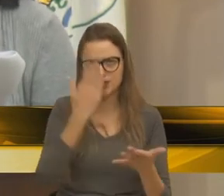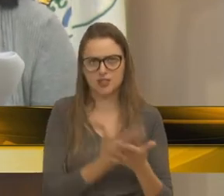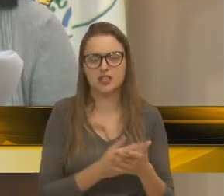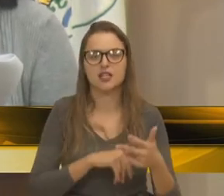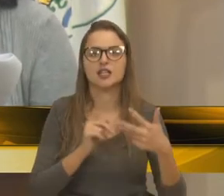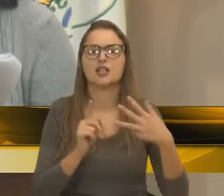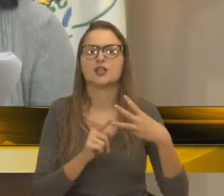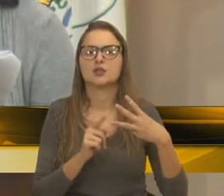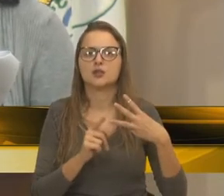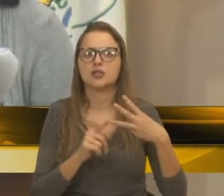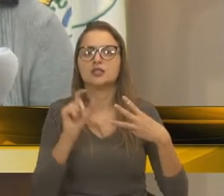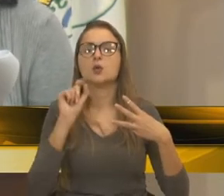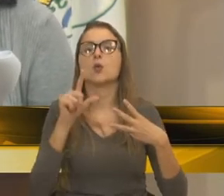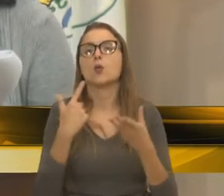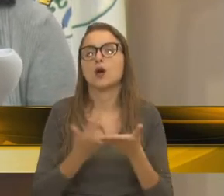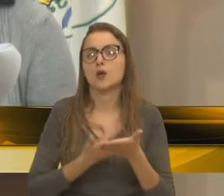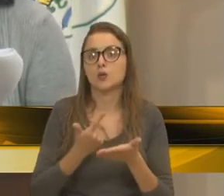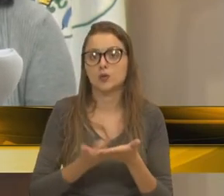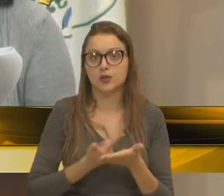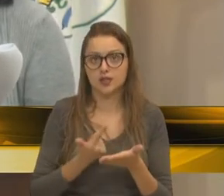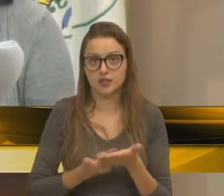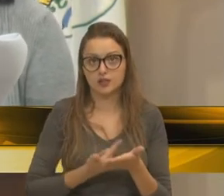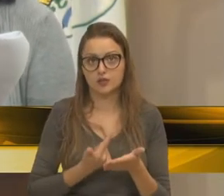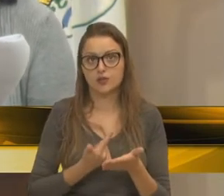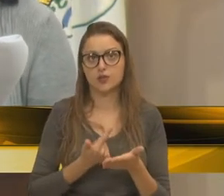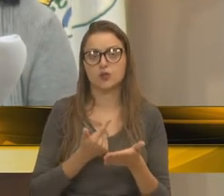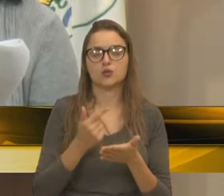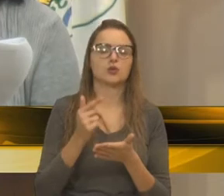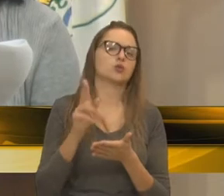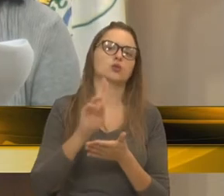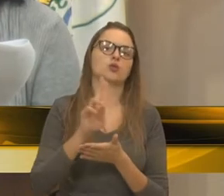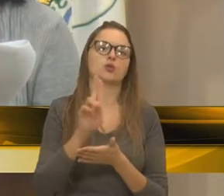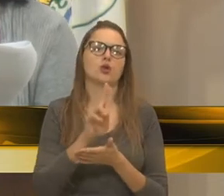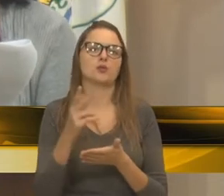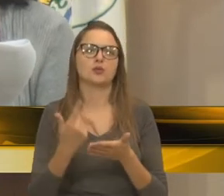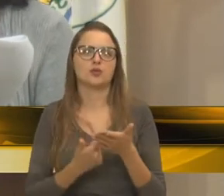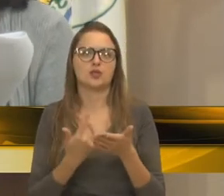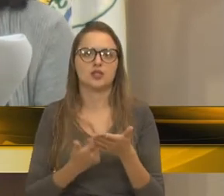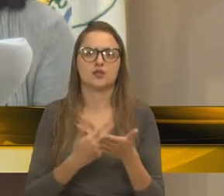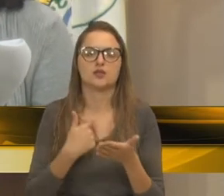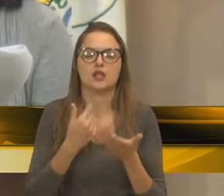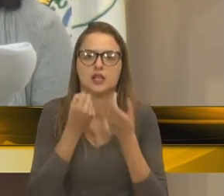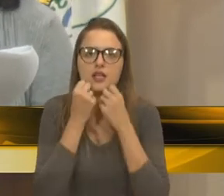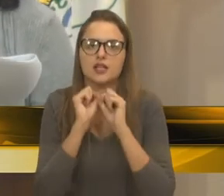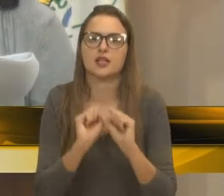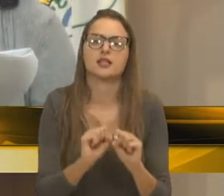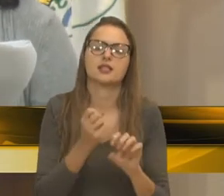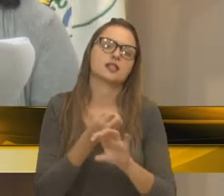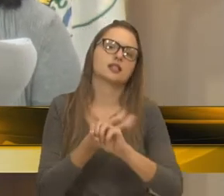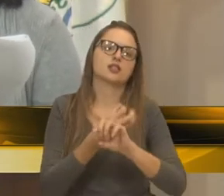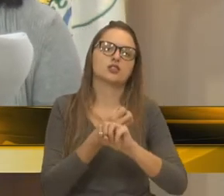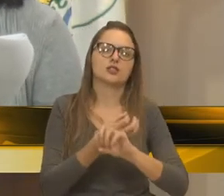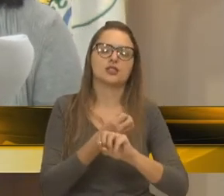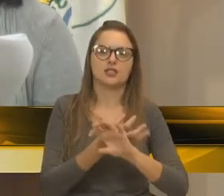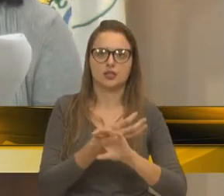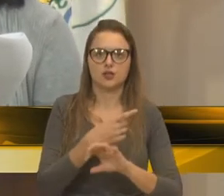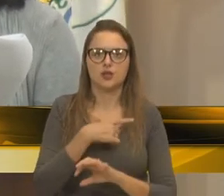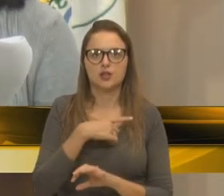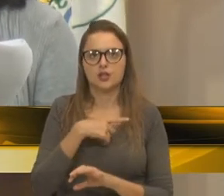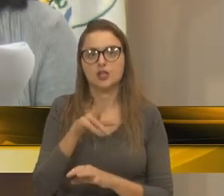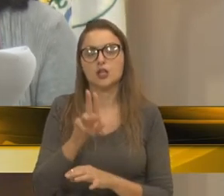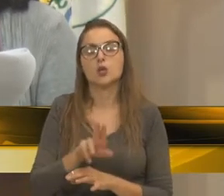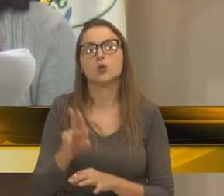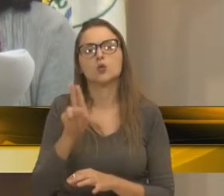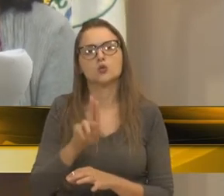para elencar os livros, né, que são os títulos de livros identificados pela Secretaria de Educação, que teria sido usado